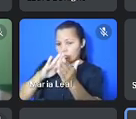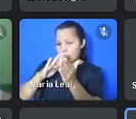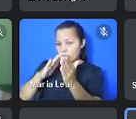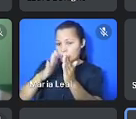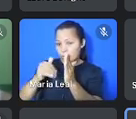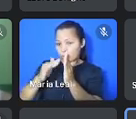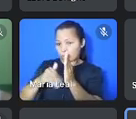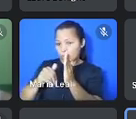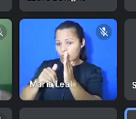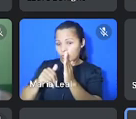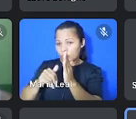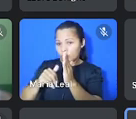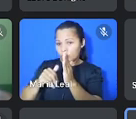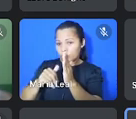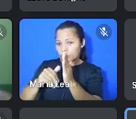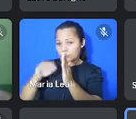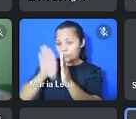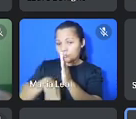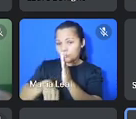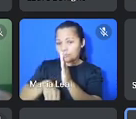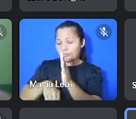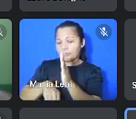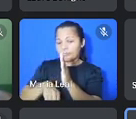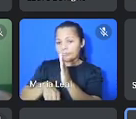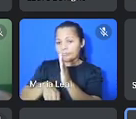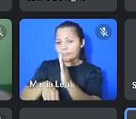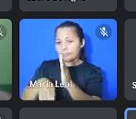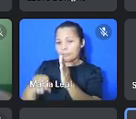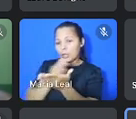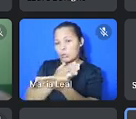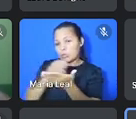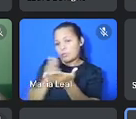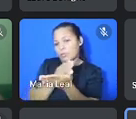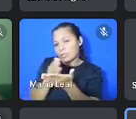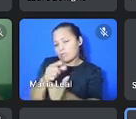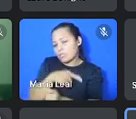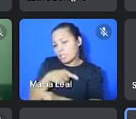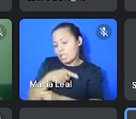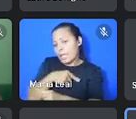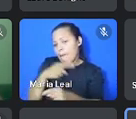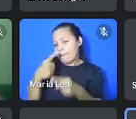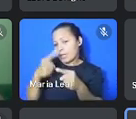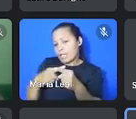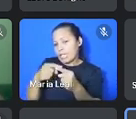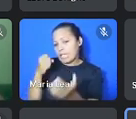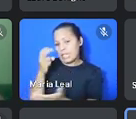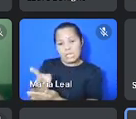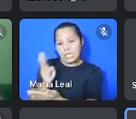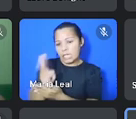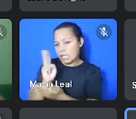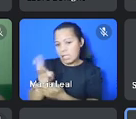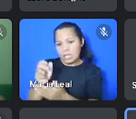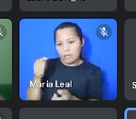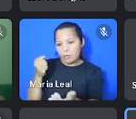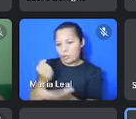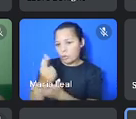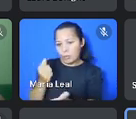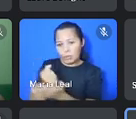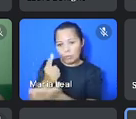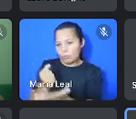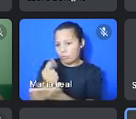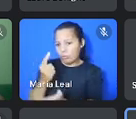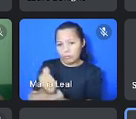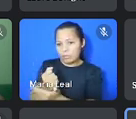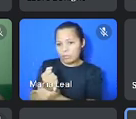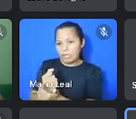né? E às vezes você tem desconto porque você já é um cliente antigo da loja, você tem um cupom de desconto que você conseguiu